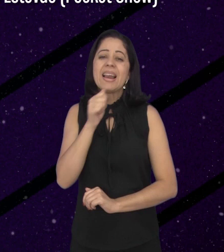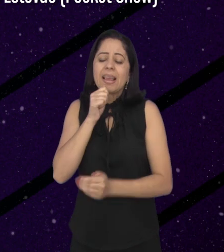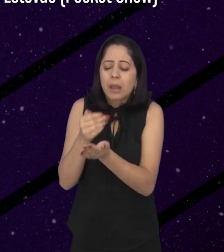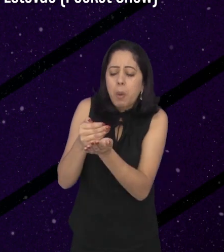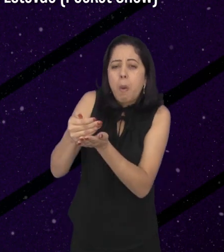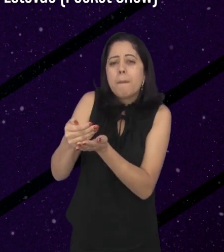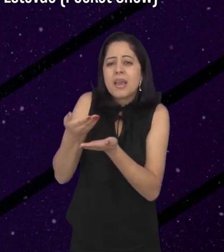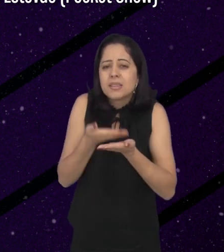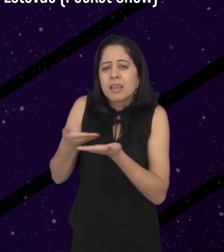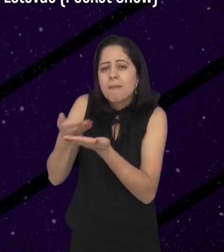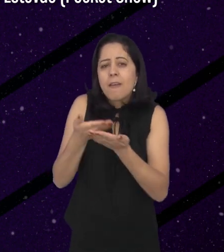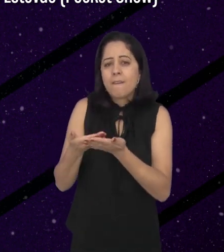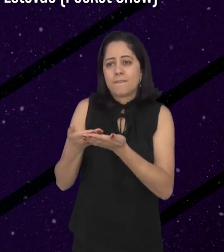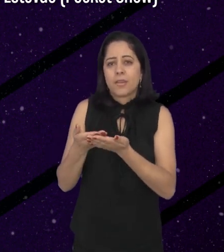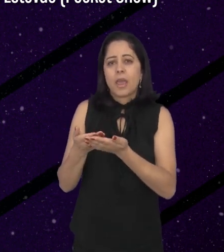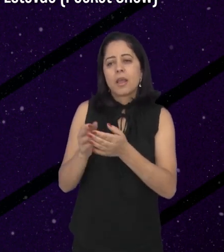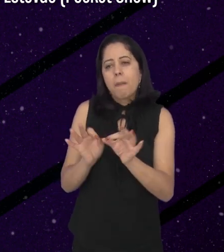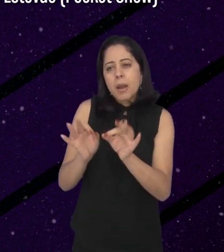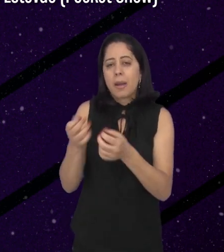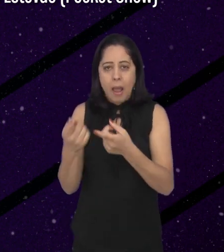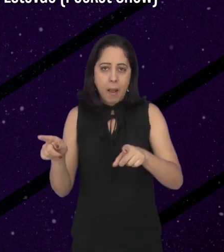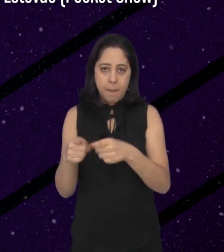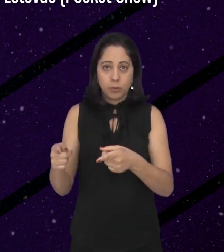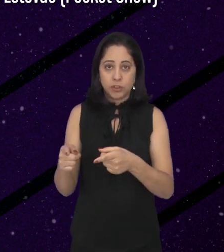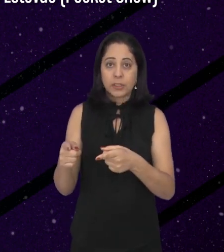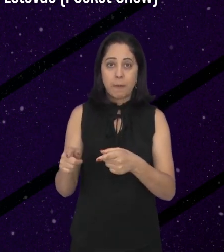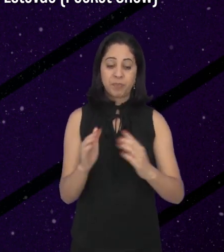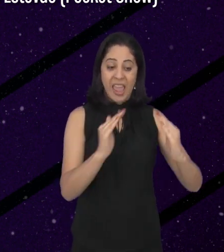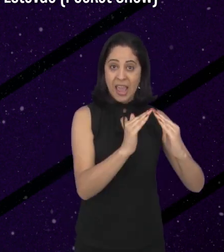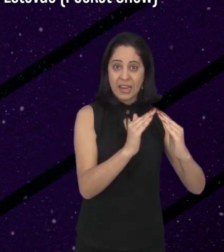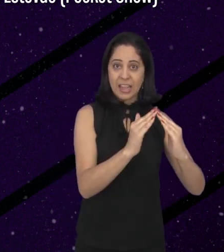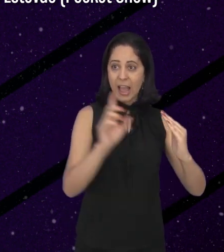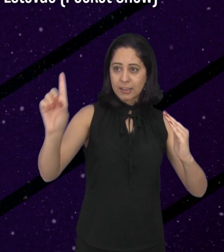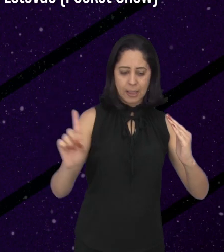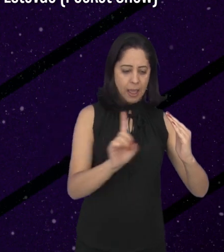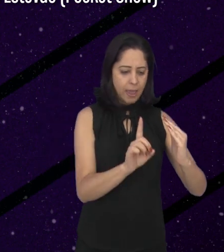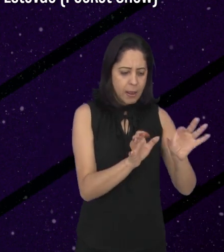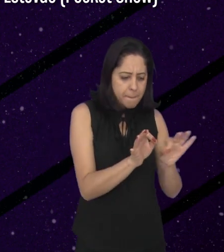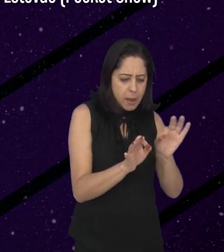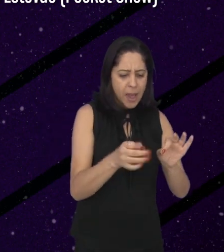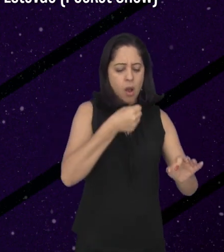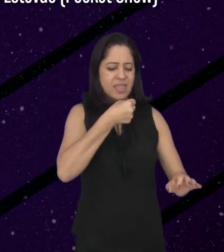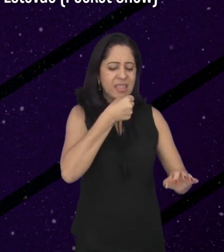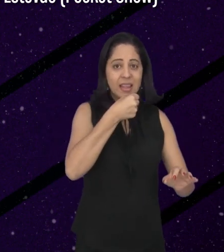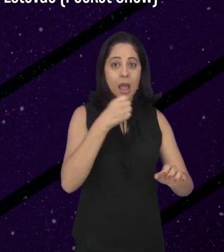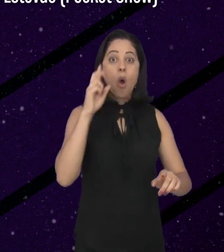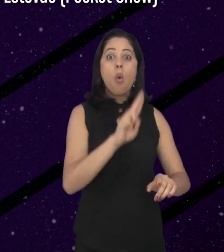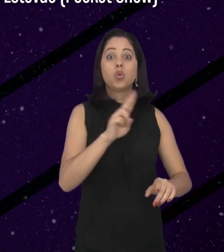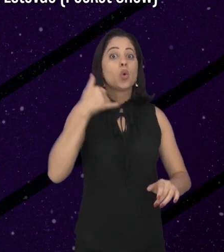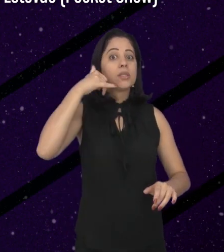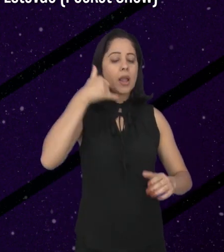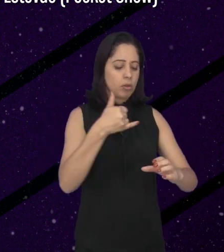seus estudos em produção musical. Ele conta que a música foi gravada em casa mesmo e editada em um aplicativo de edição no